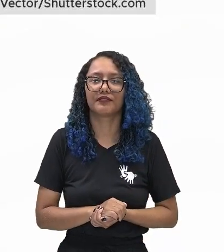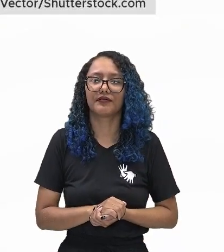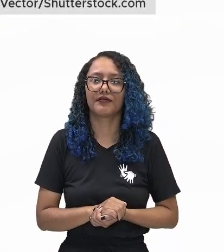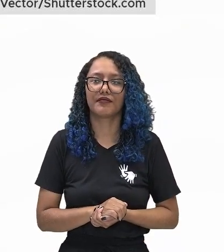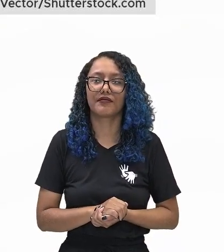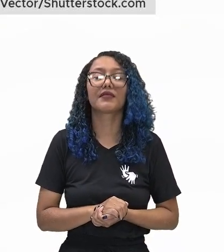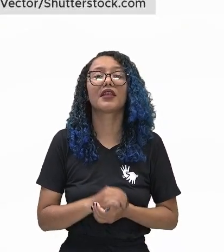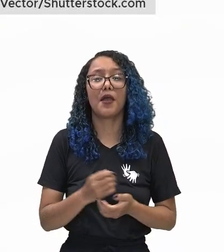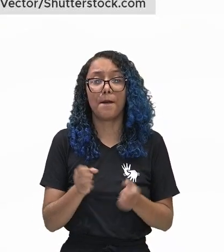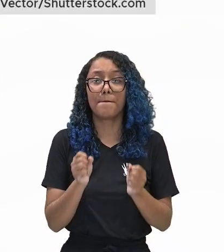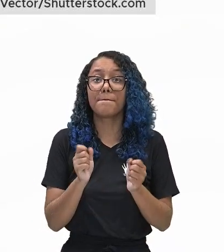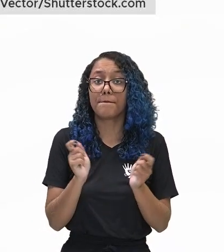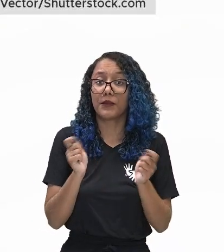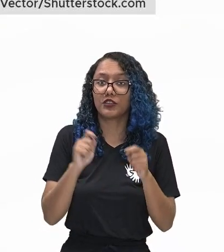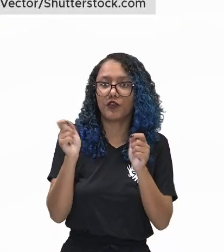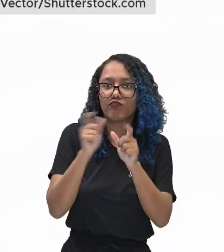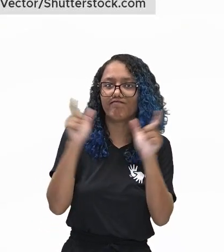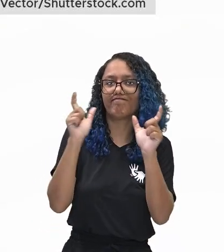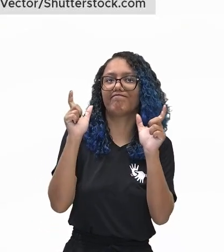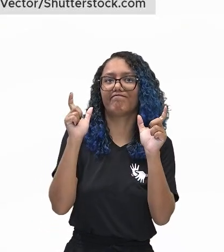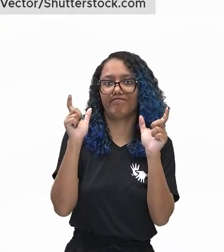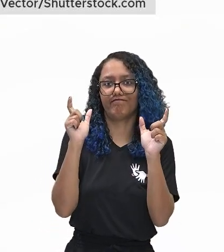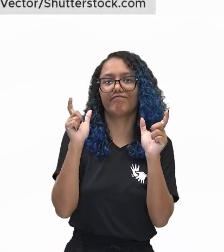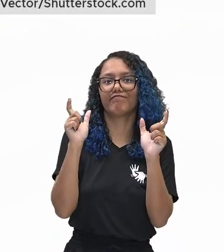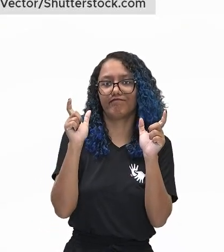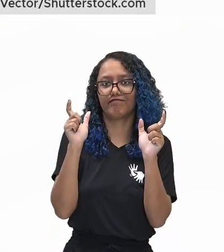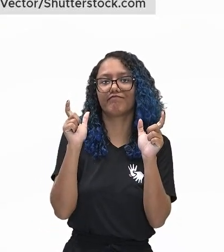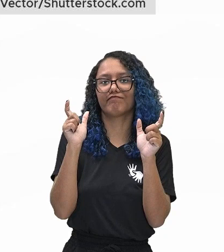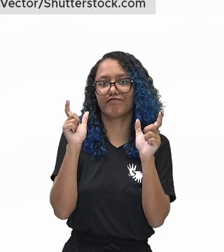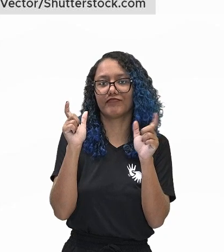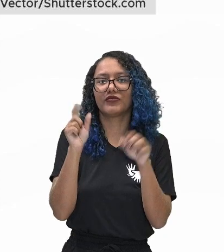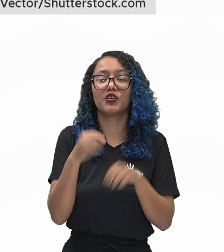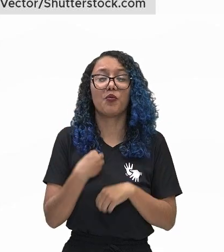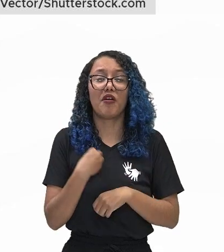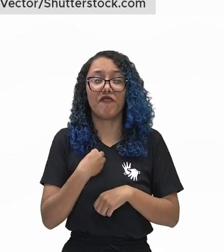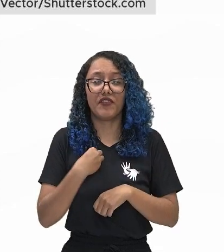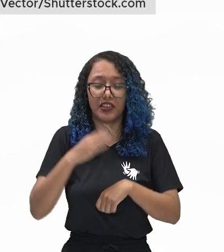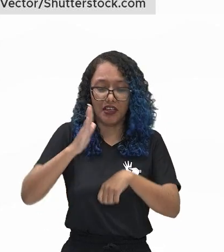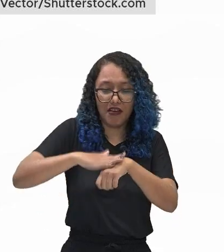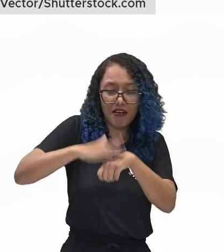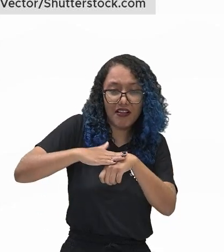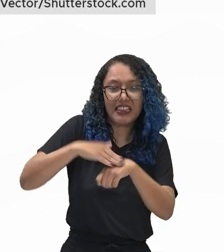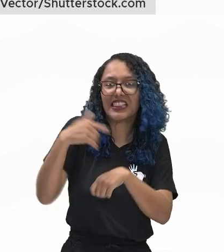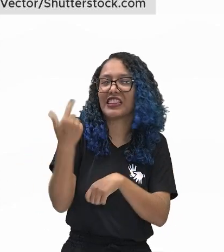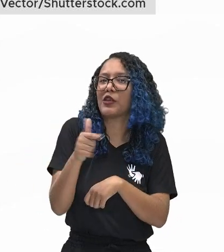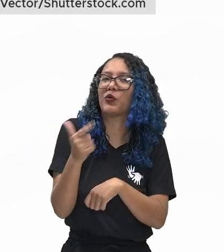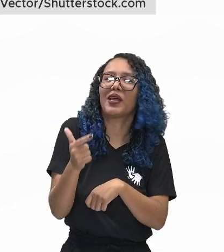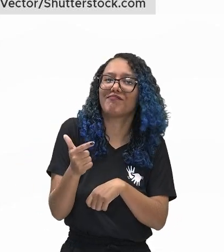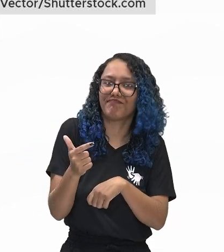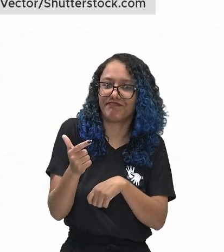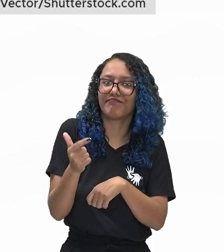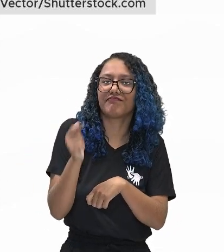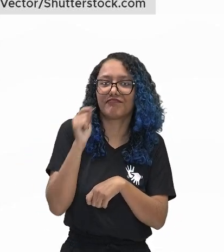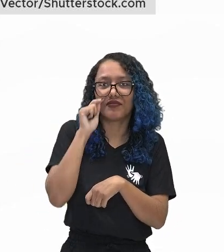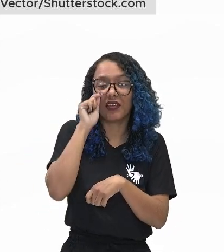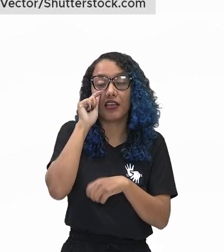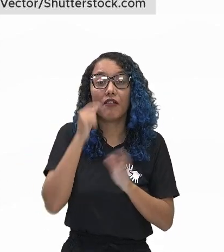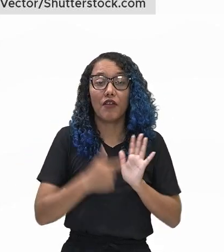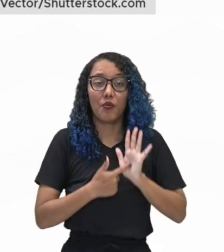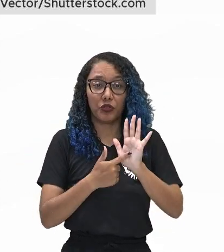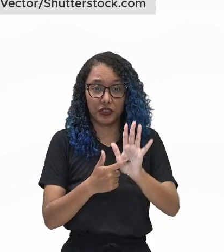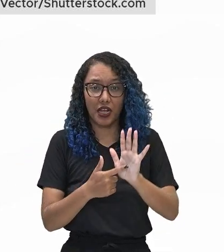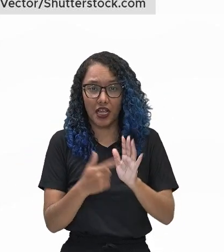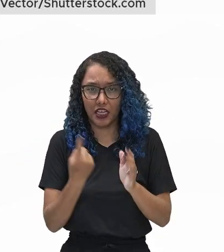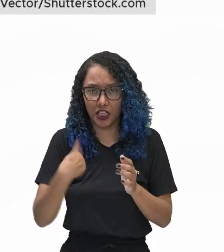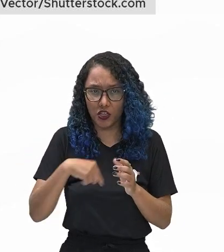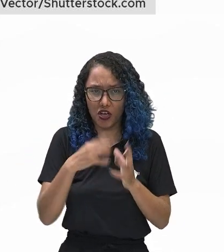nos despertar dessa existência inautêntica. Ela vai revelar que nós nos dissolvemos em atitudes